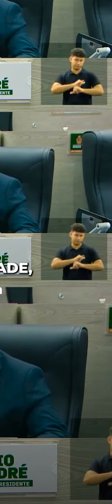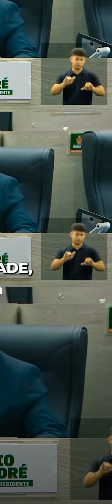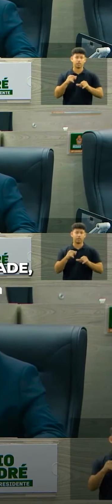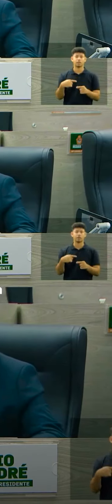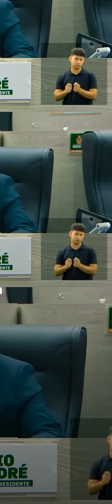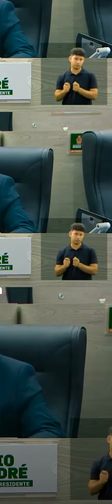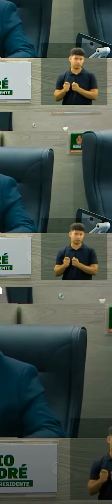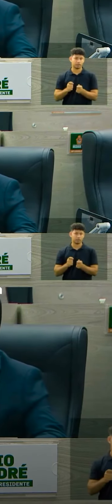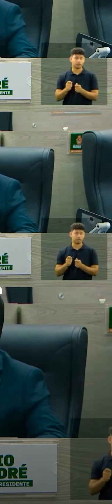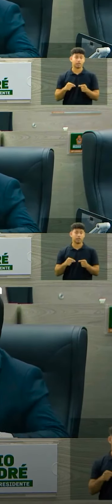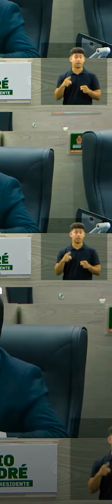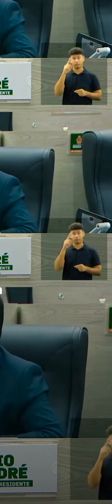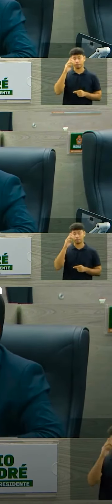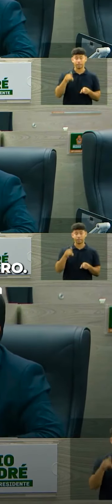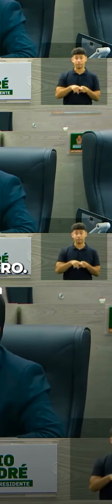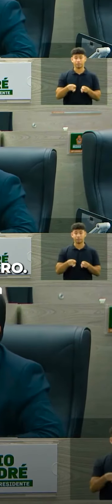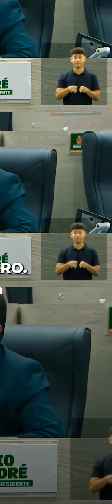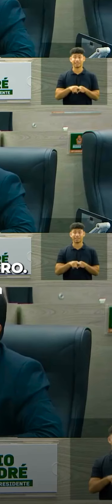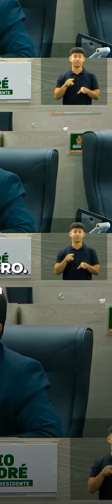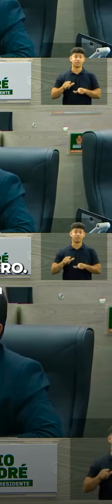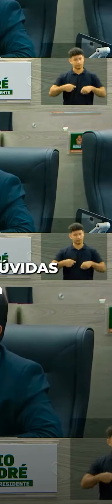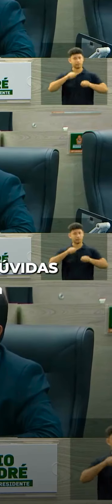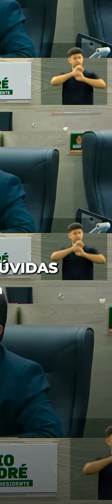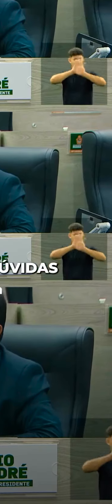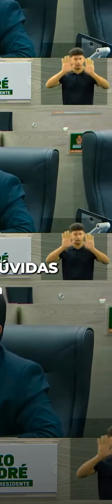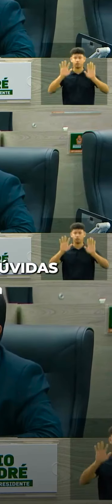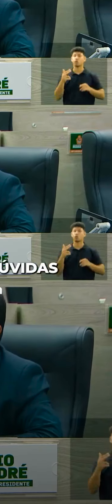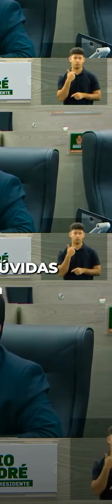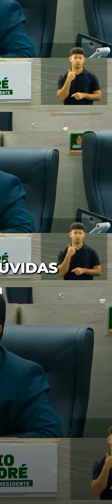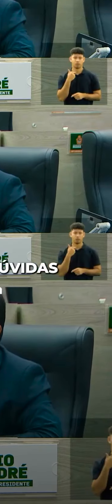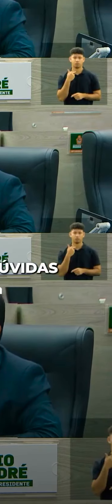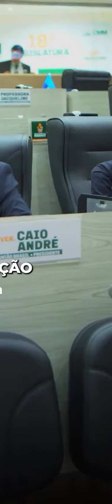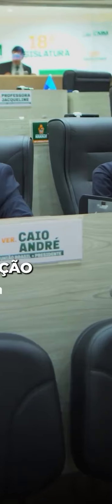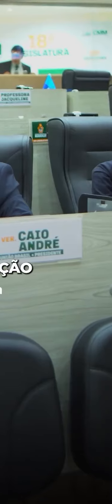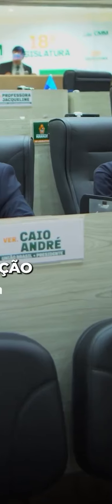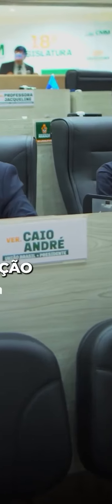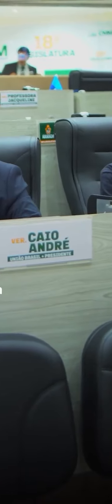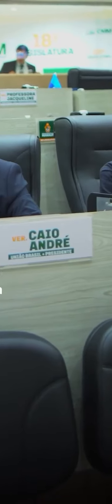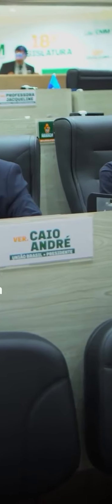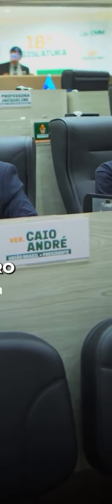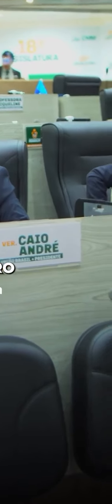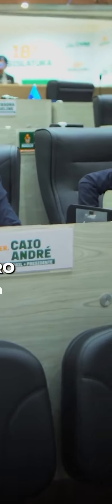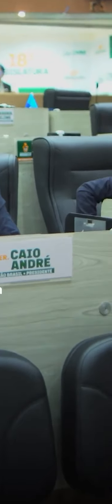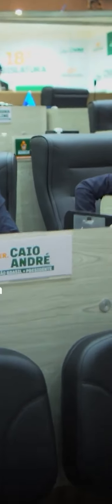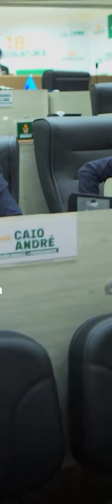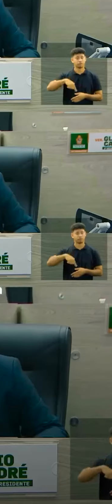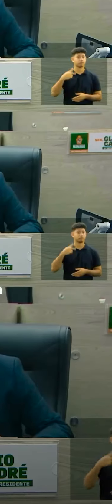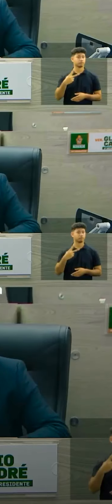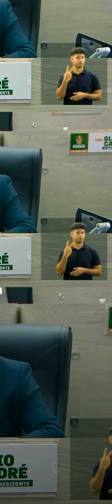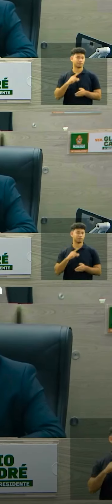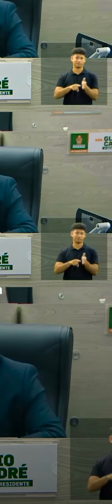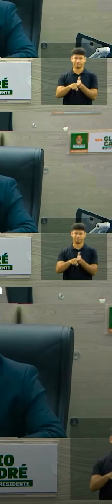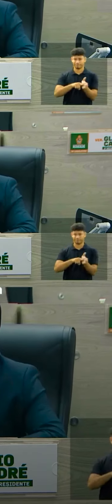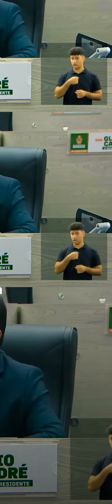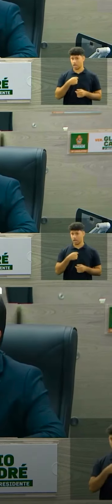economicidade princípio do serviço público ele precisa estar muito Claro não pode haver dúvidas sobre a prestação de serviço que o dinheiro é público